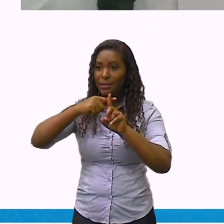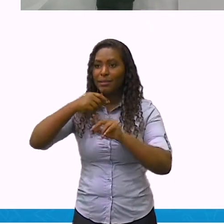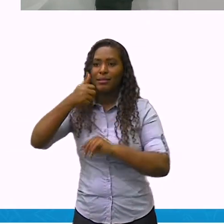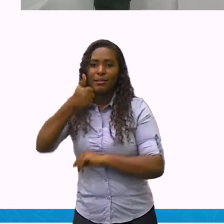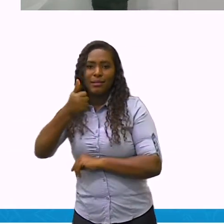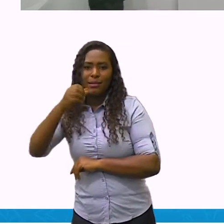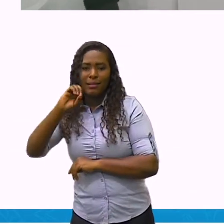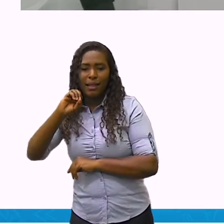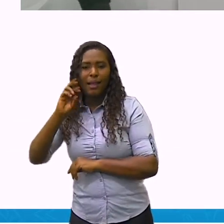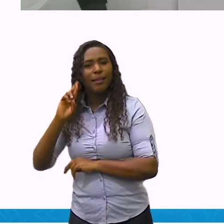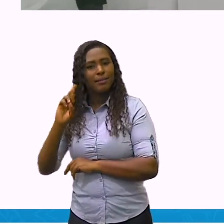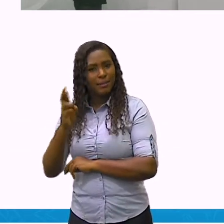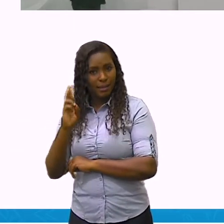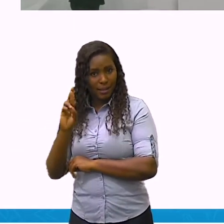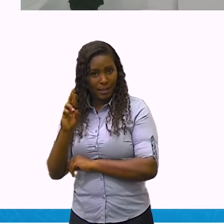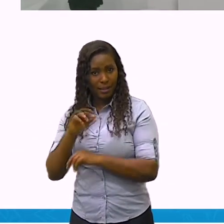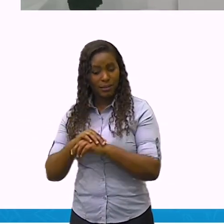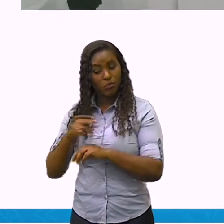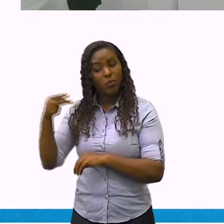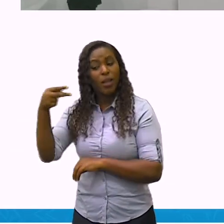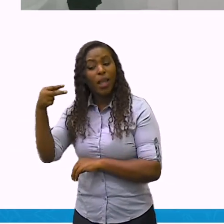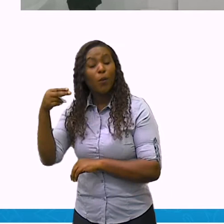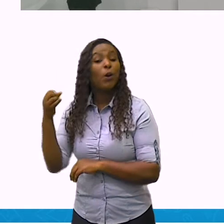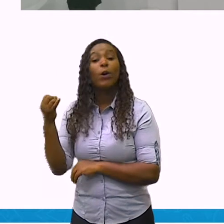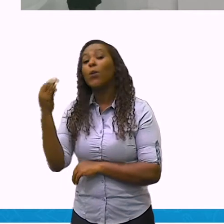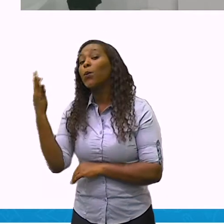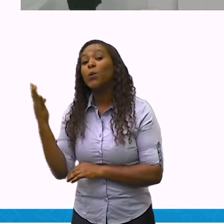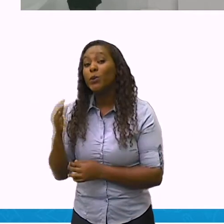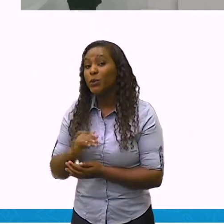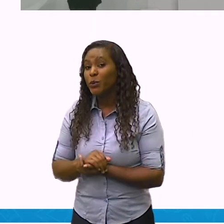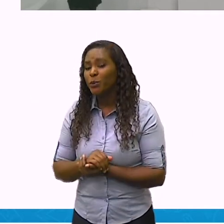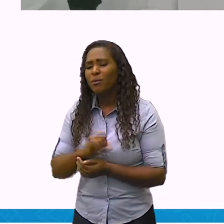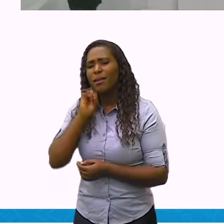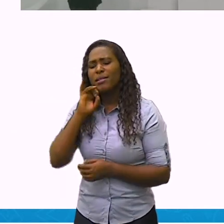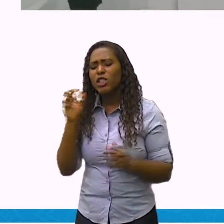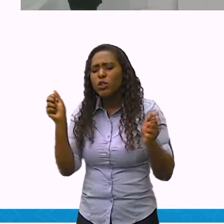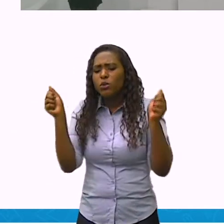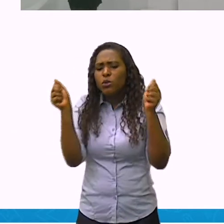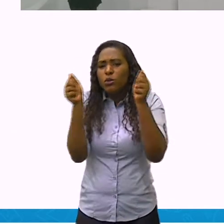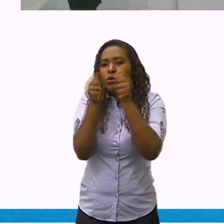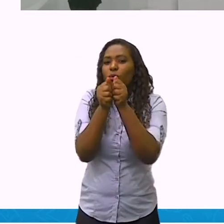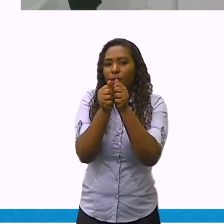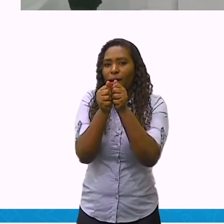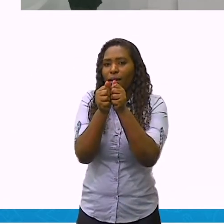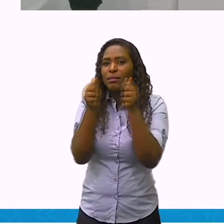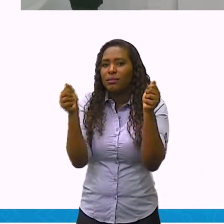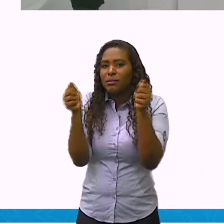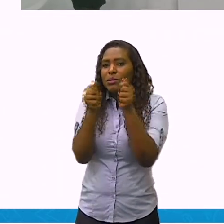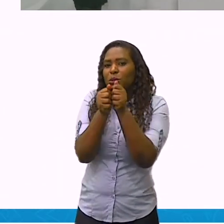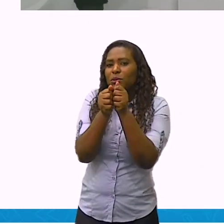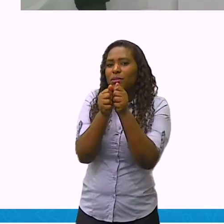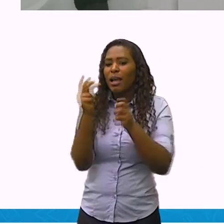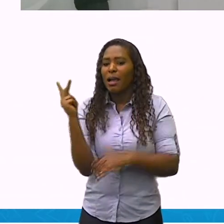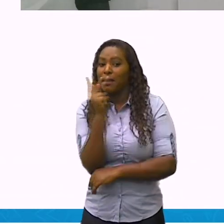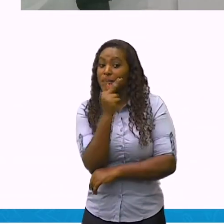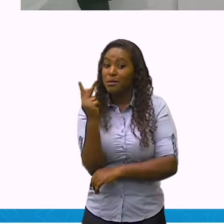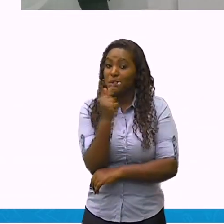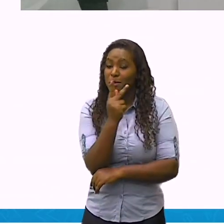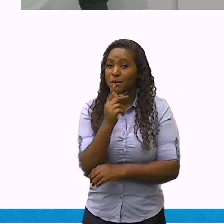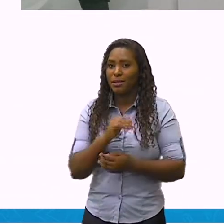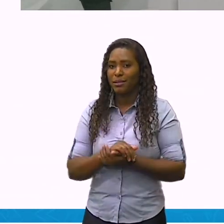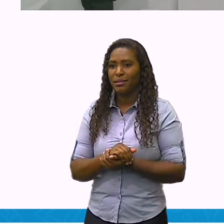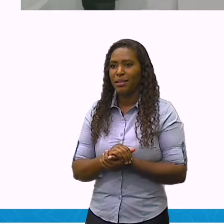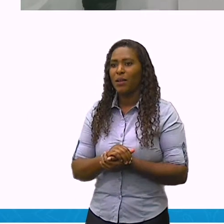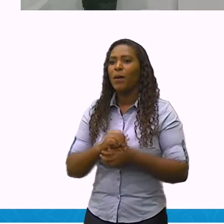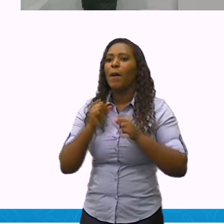mais R$ 10. Se eu juntar aqui essas duas notas, olha, eu posso utilizar fazendo aquele